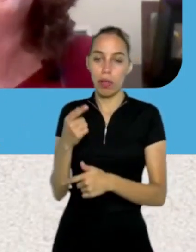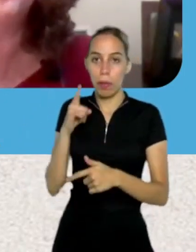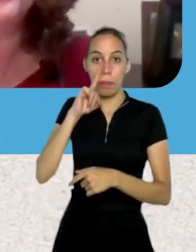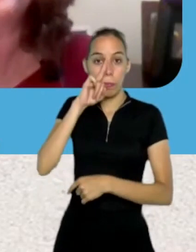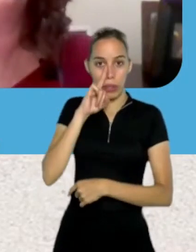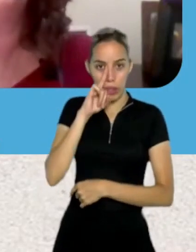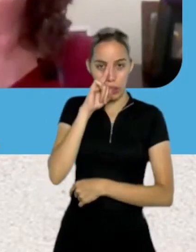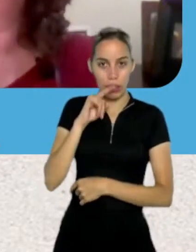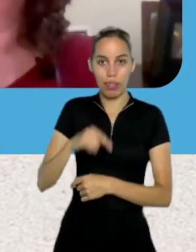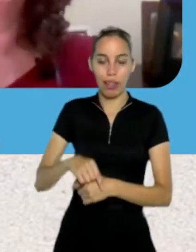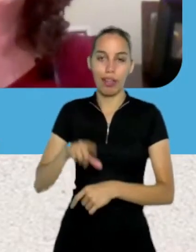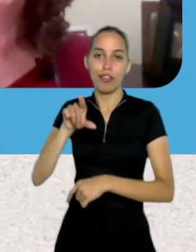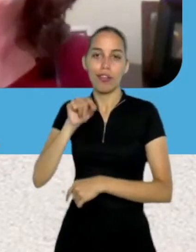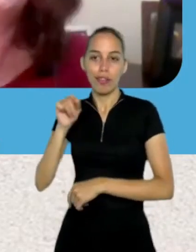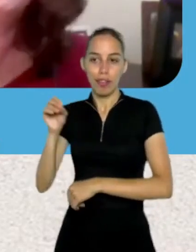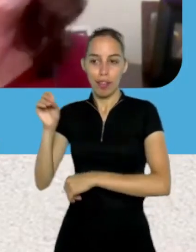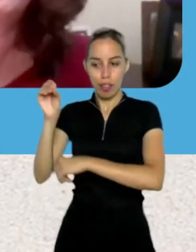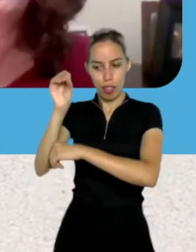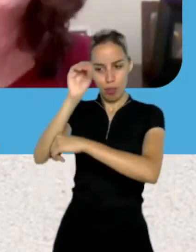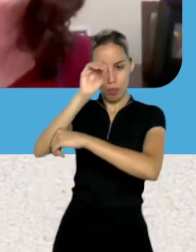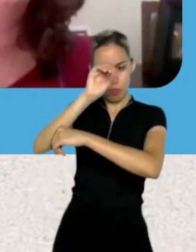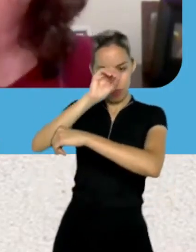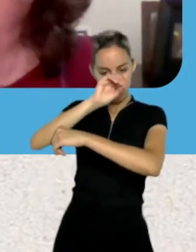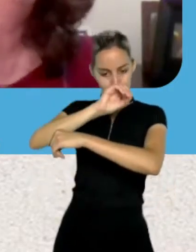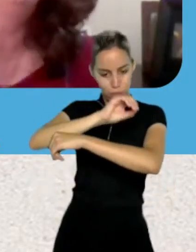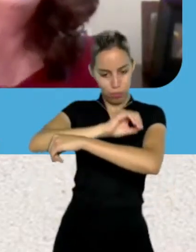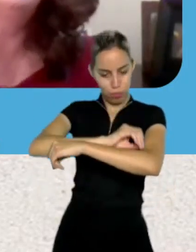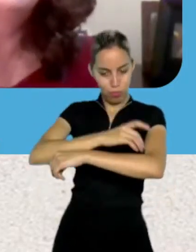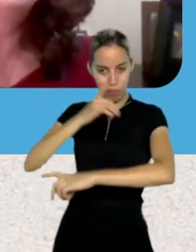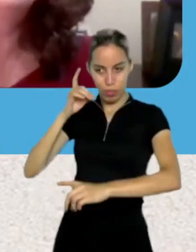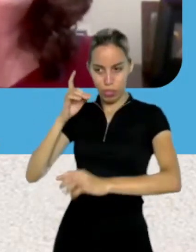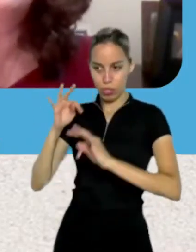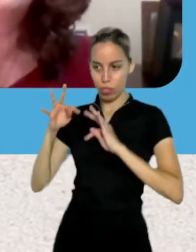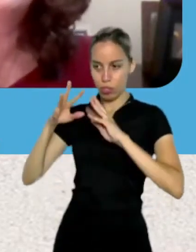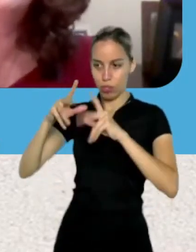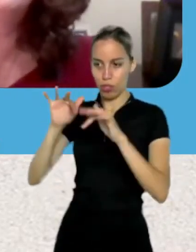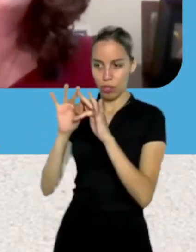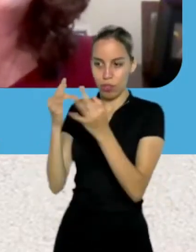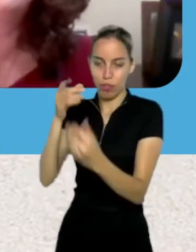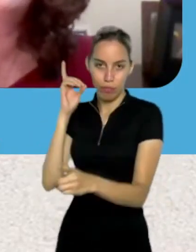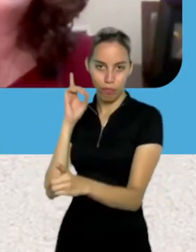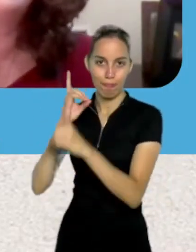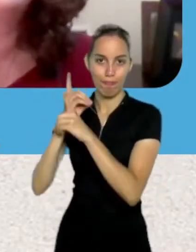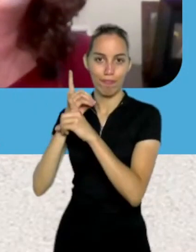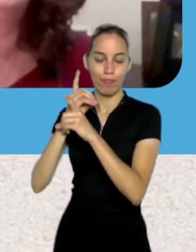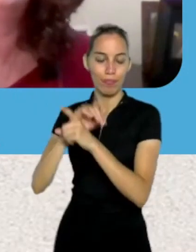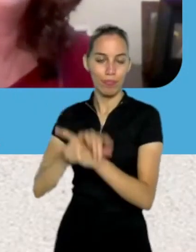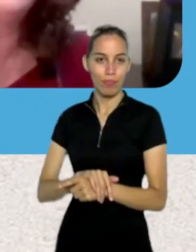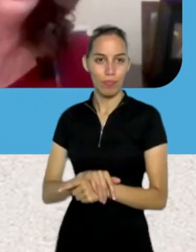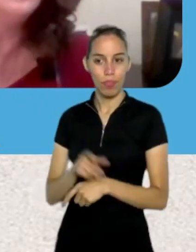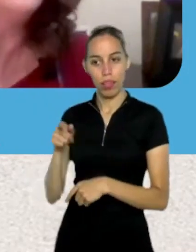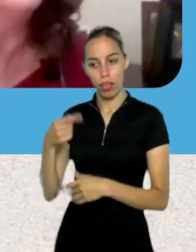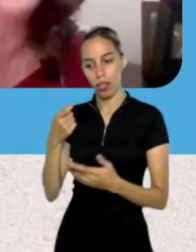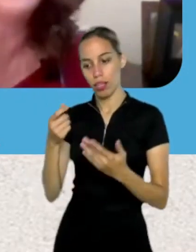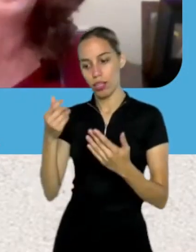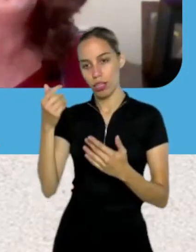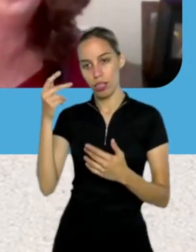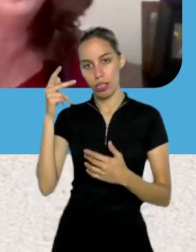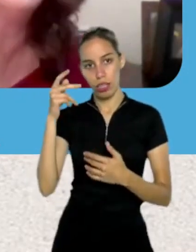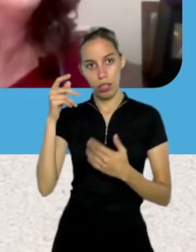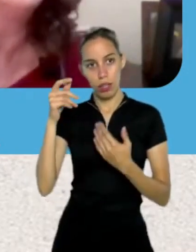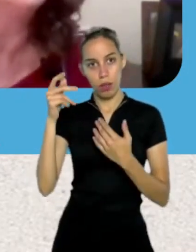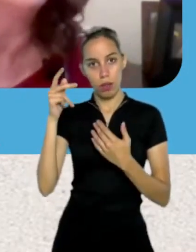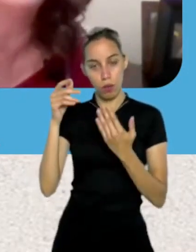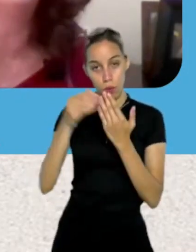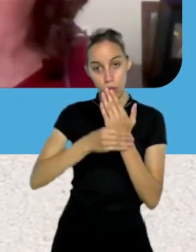escolheu o pôr do sol para poder fazer esse momento de encontro. E aí essa história que é contada lá, o livro está lindo, ilustrado pelo